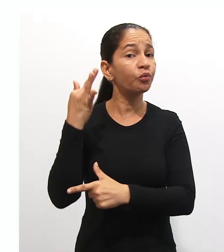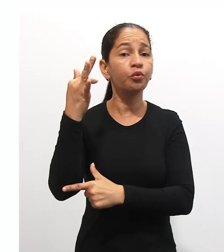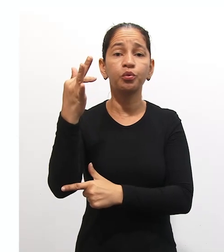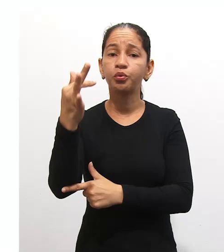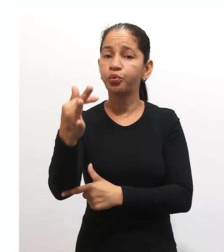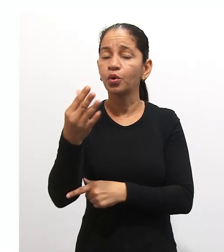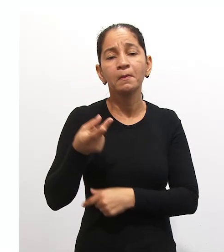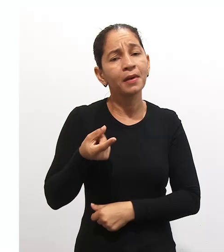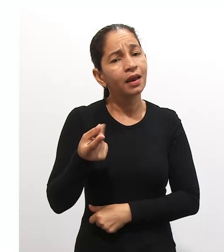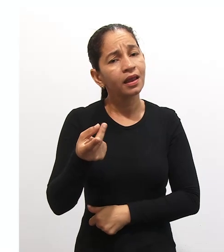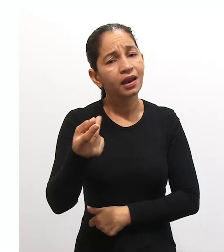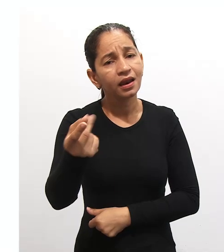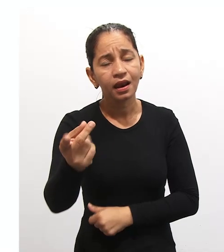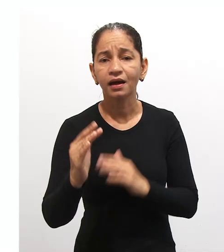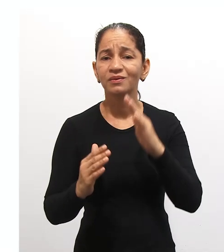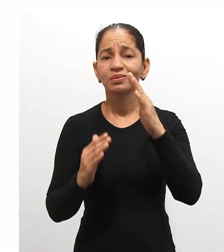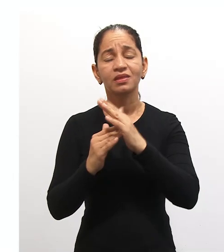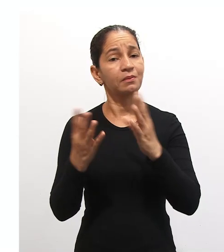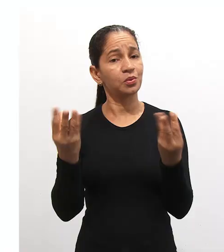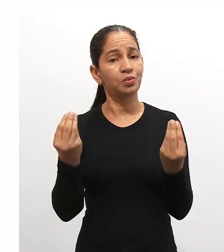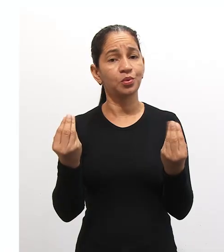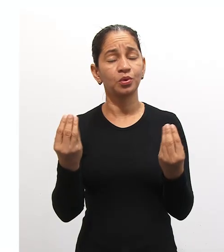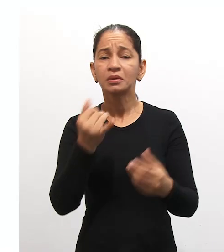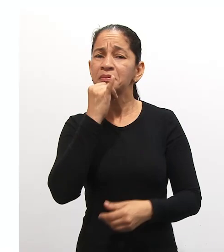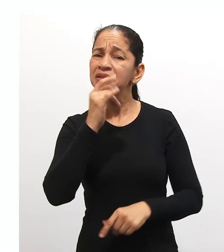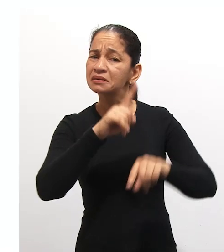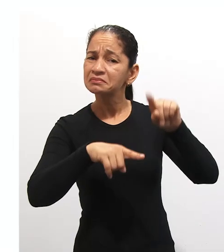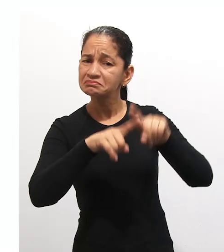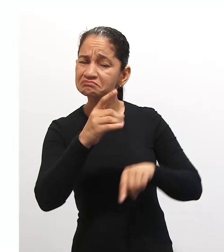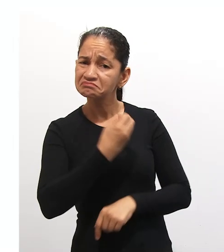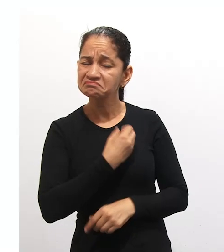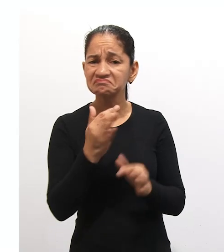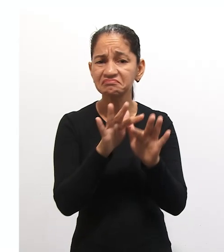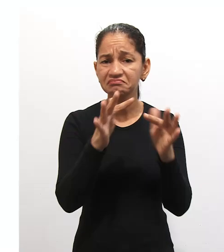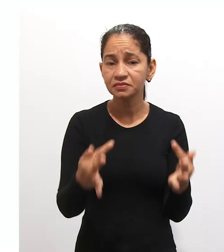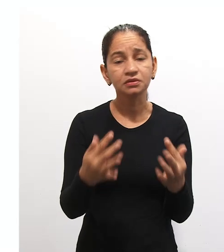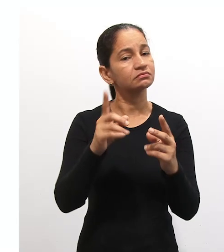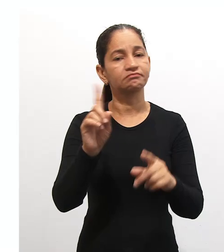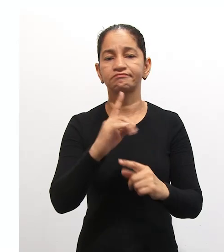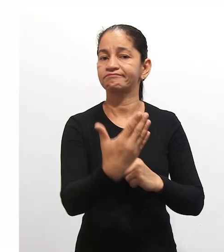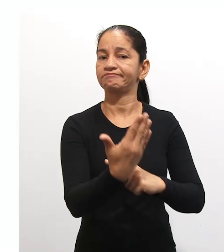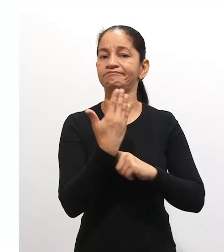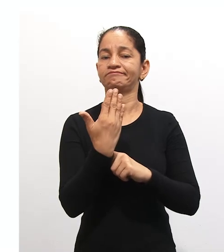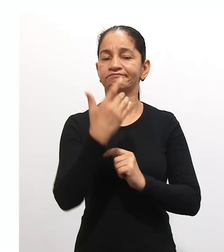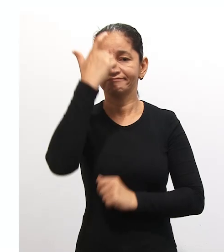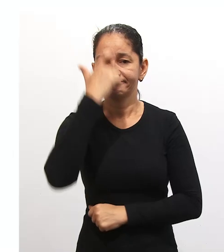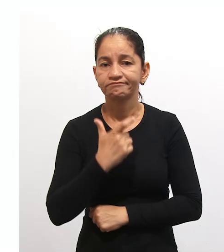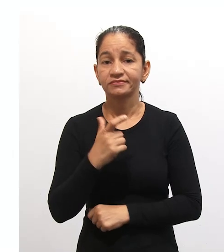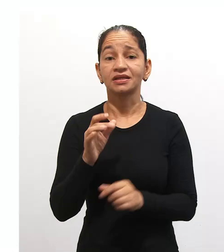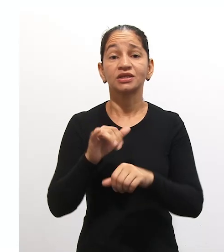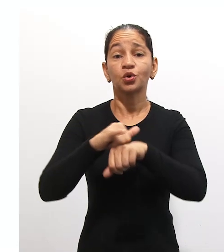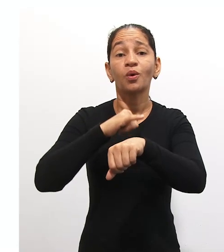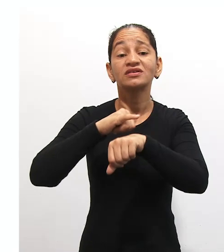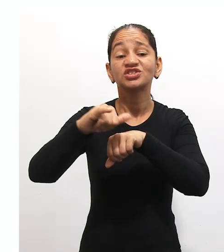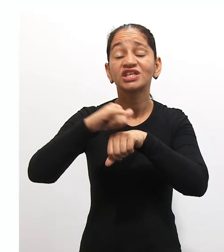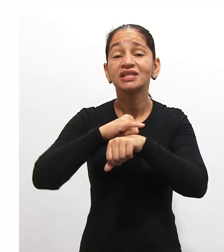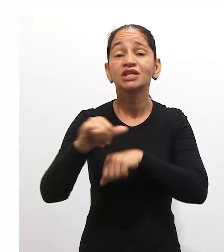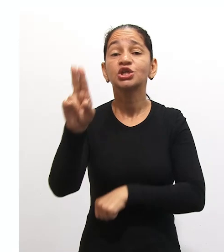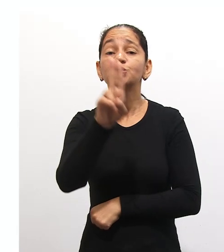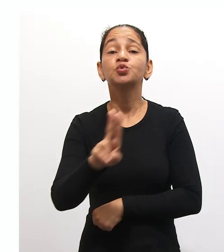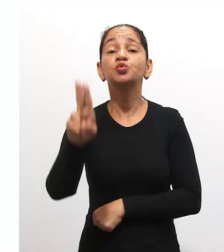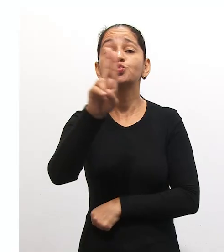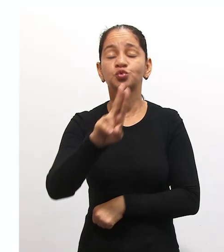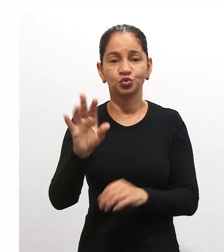futuro. E o custo deixa de ser apenas um número, passa a ser uma ferramenta